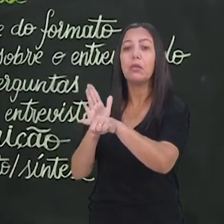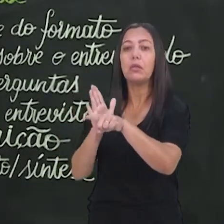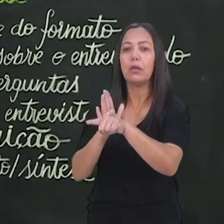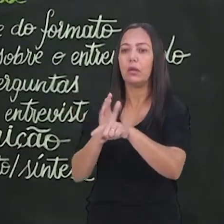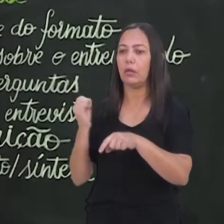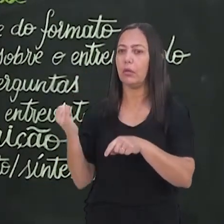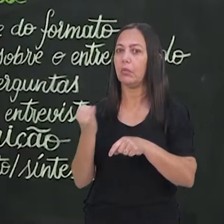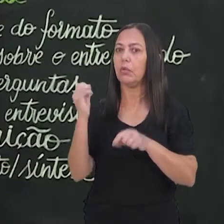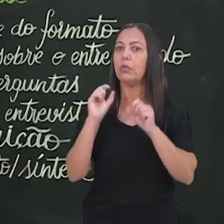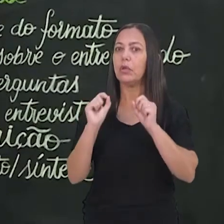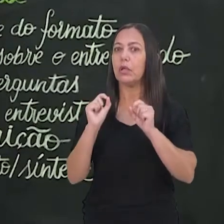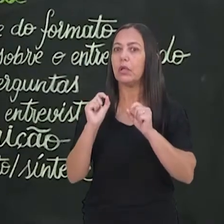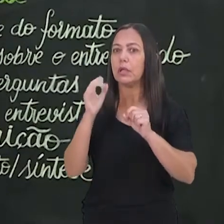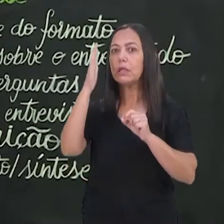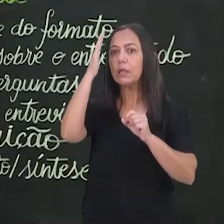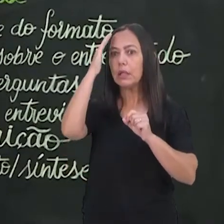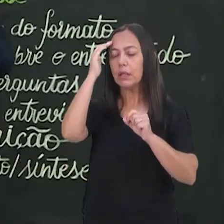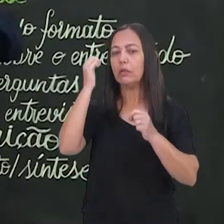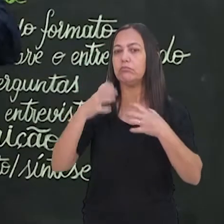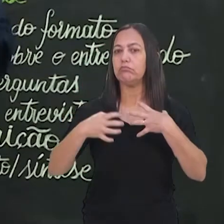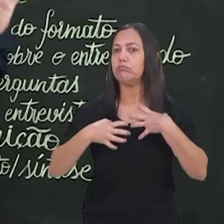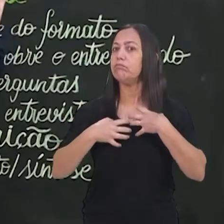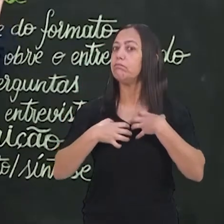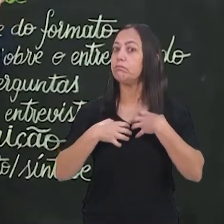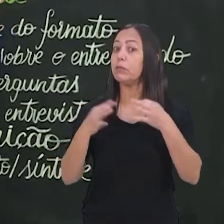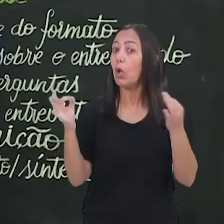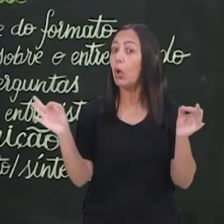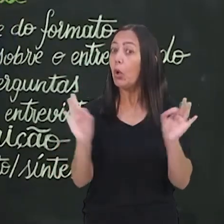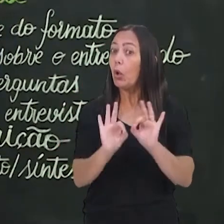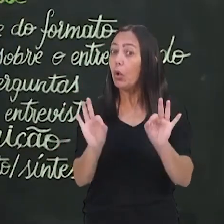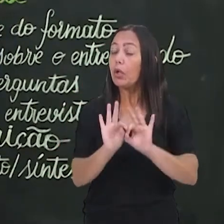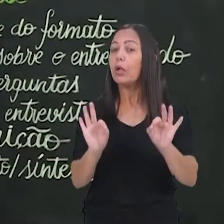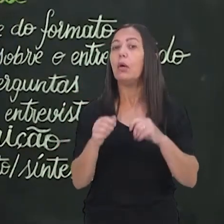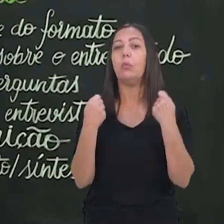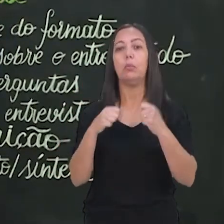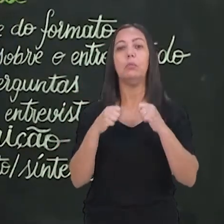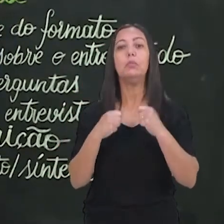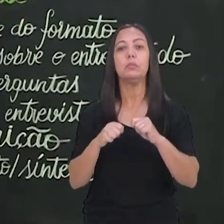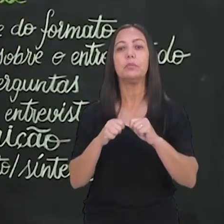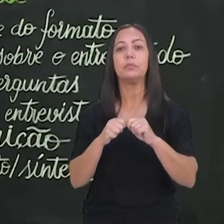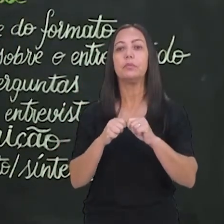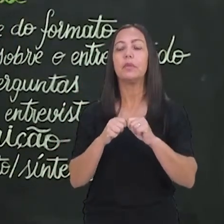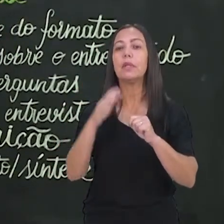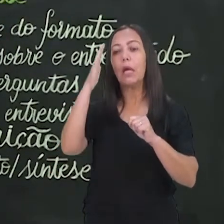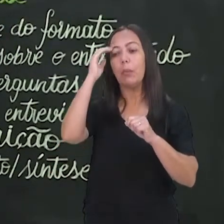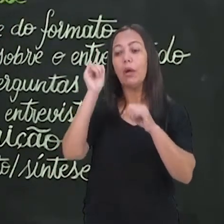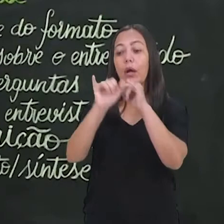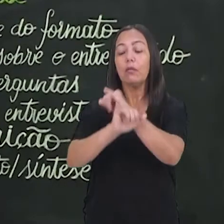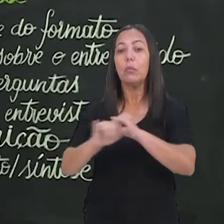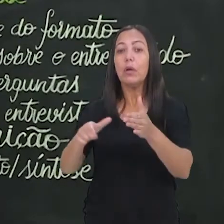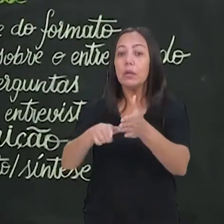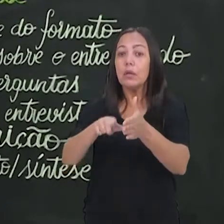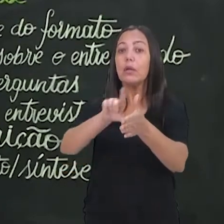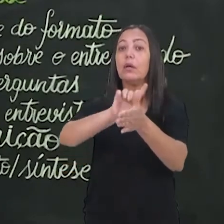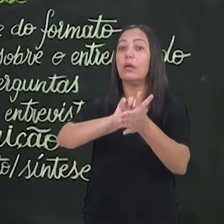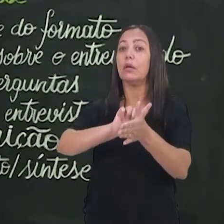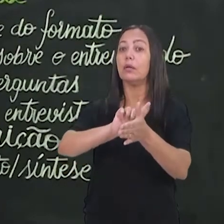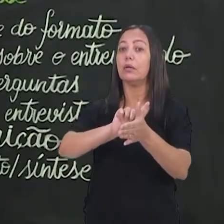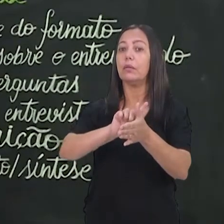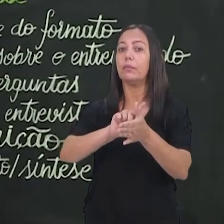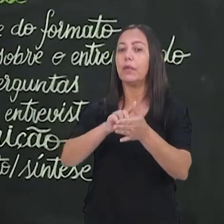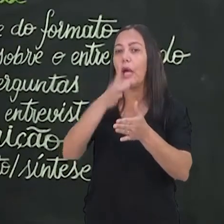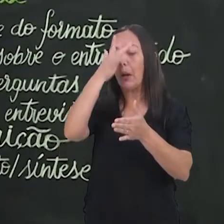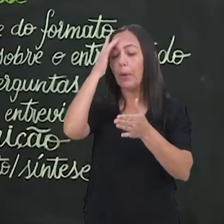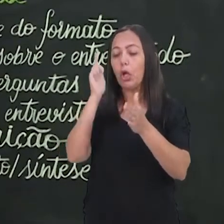muito bom estar preparado para o que pode vir, tanto para informar sobre o que aconteceu, quanto para informar sobre o que vem por aí ou sobre algum assunto quente, porque